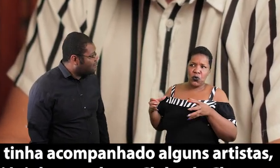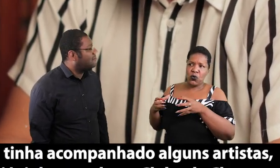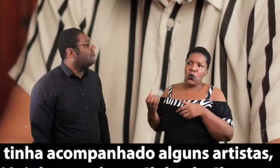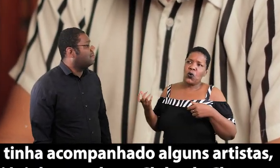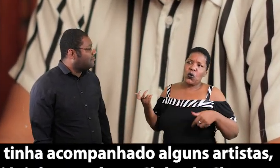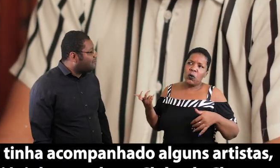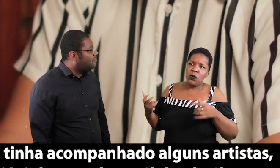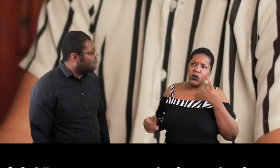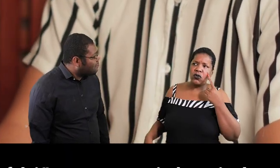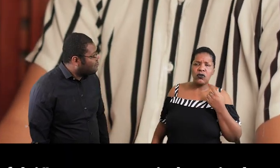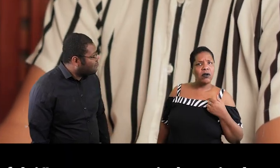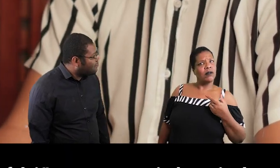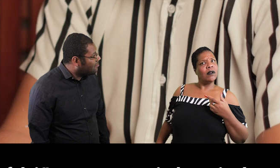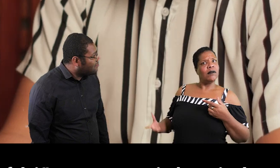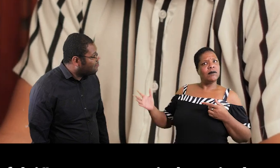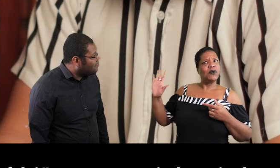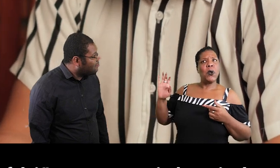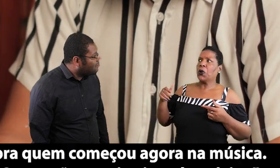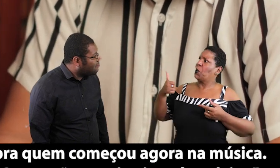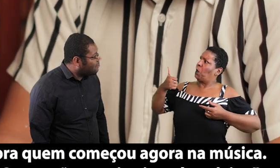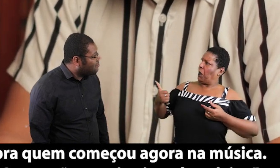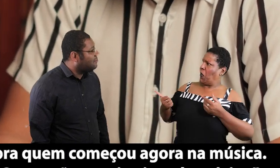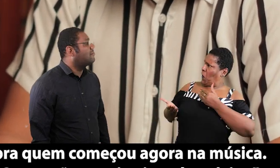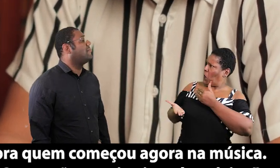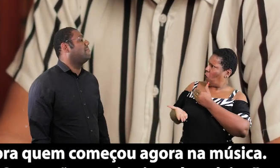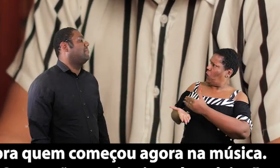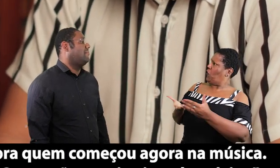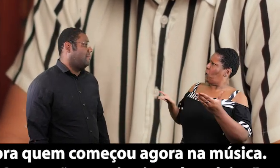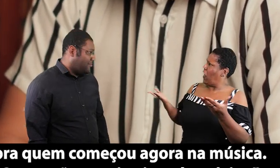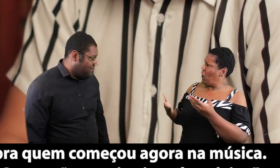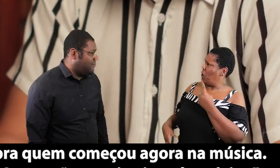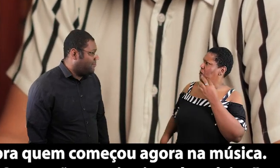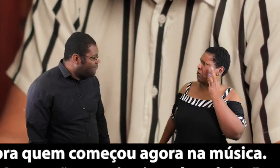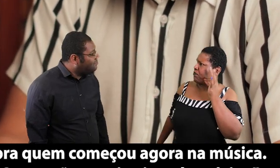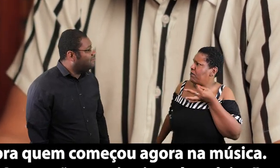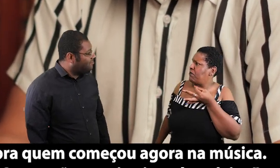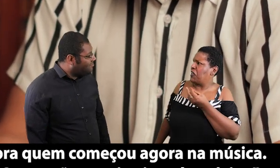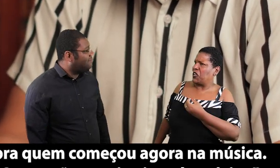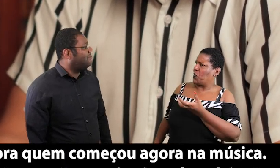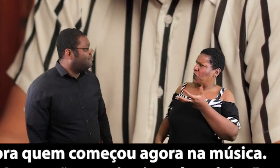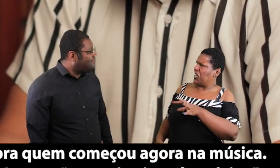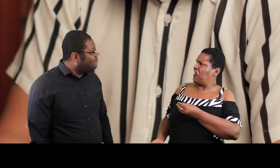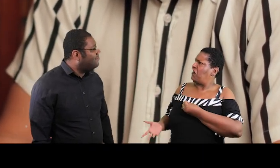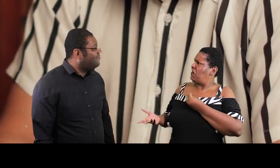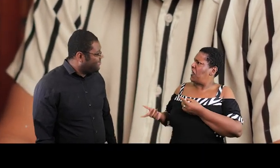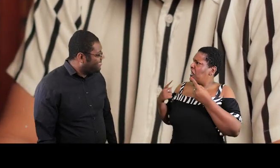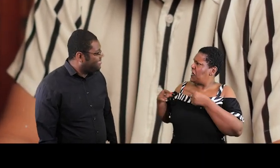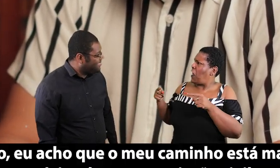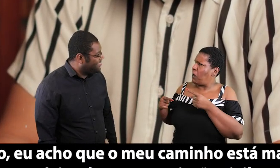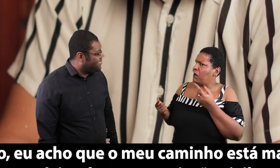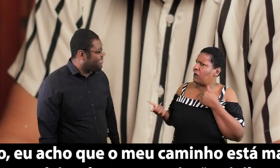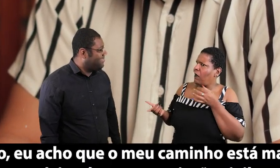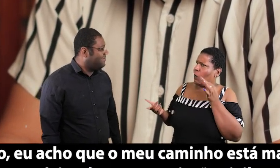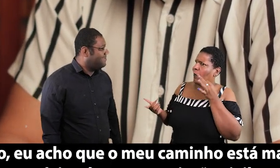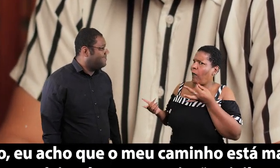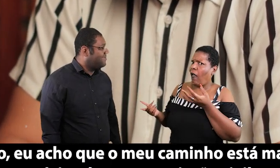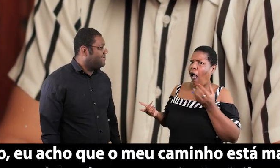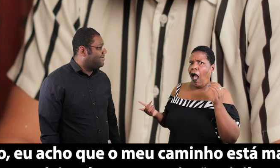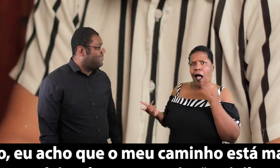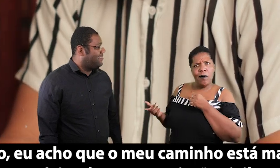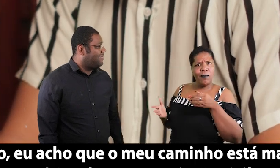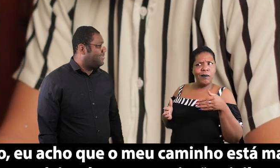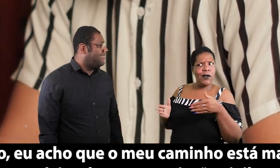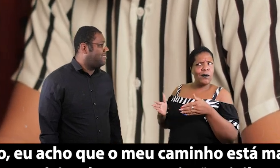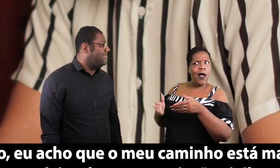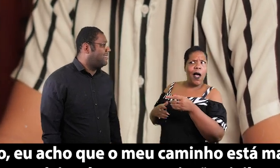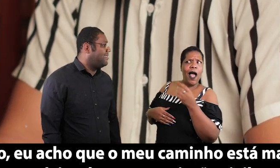do Choro. Eu falei, cara, eu tô indo muito bem. Pra quem começou agora na música. Quem não queria viver da música. Então eu acho que o meu caminho